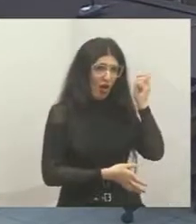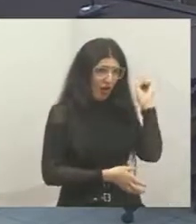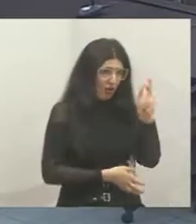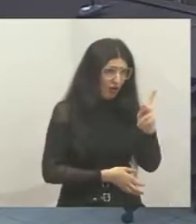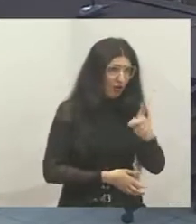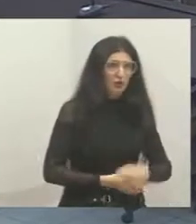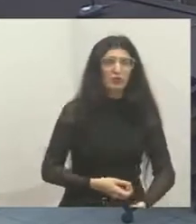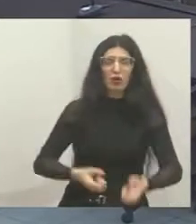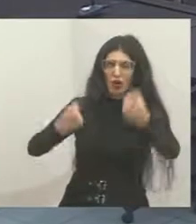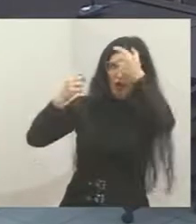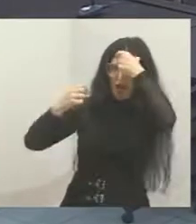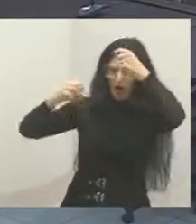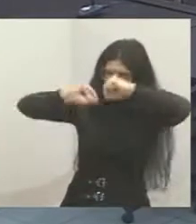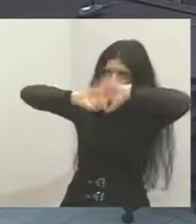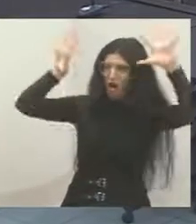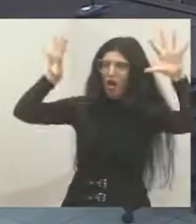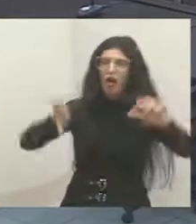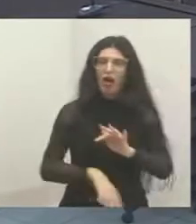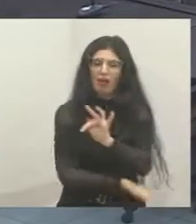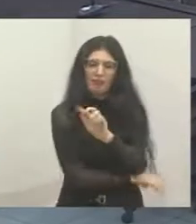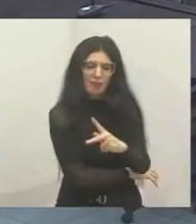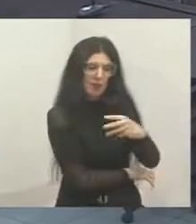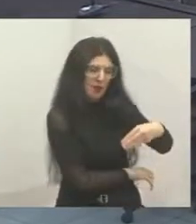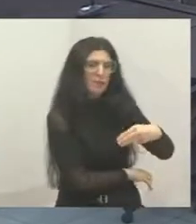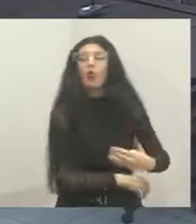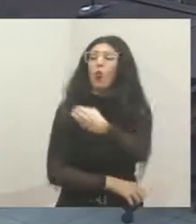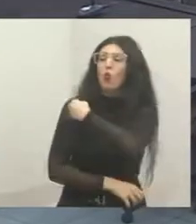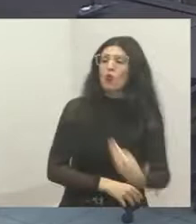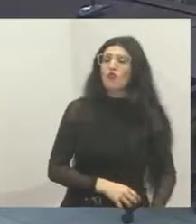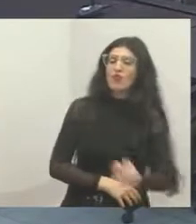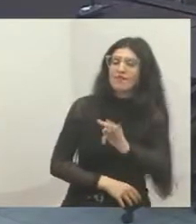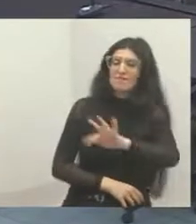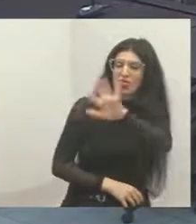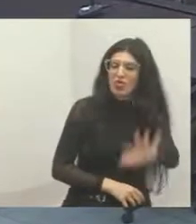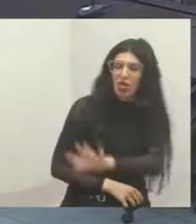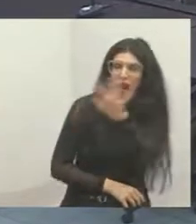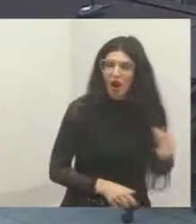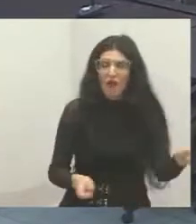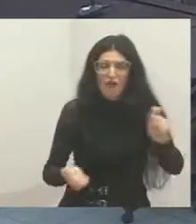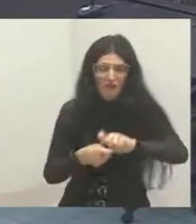esclarecer também esse ponto do FPM. O que o governo federal fez foi,